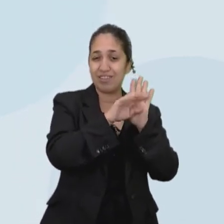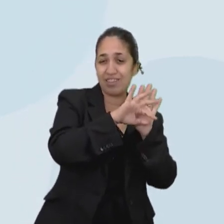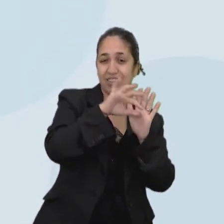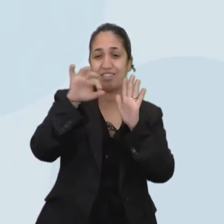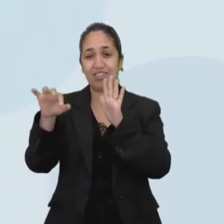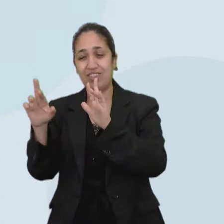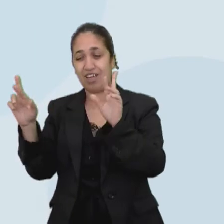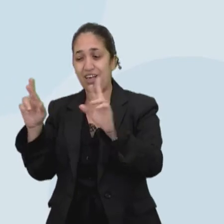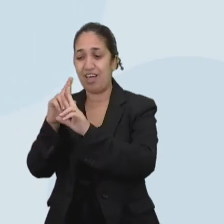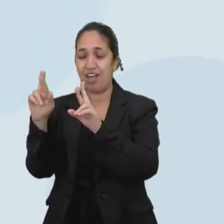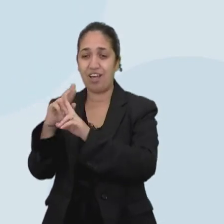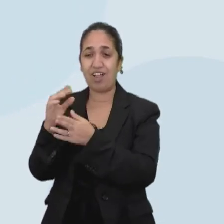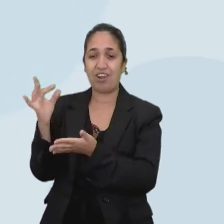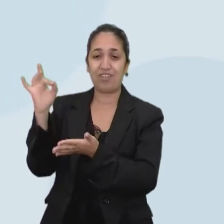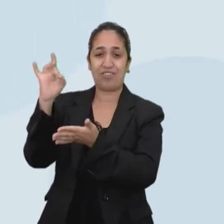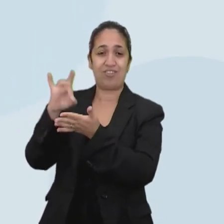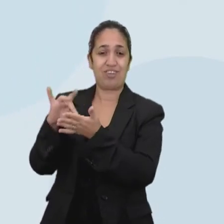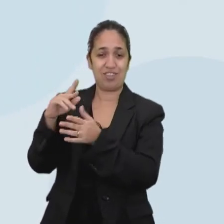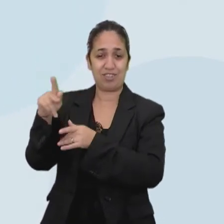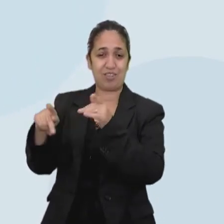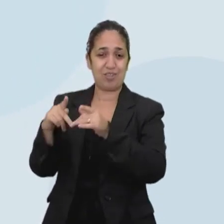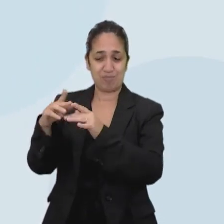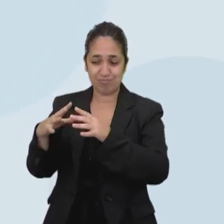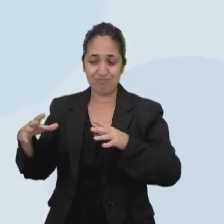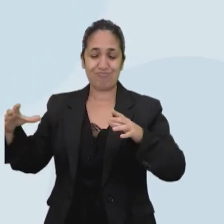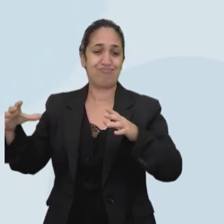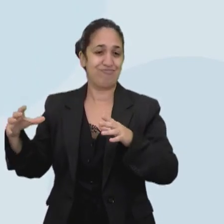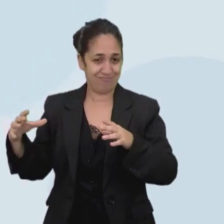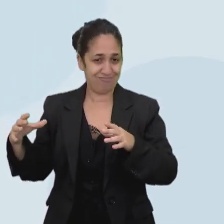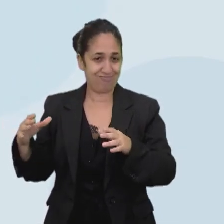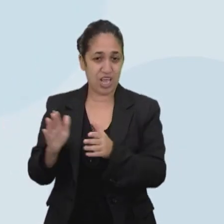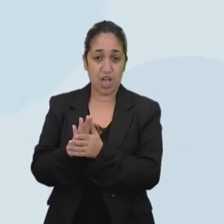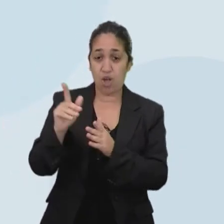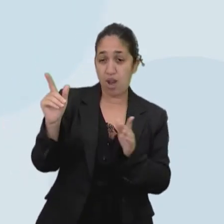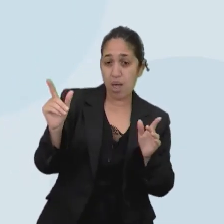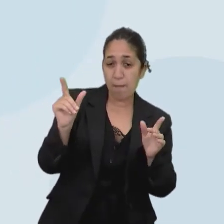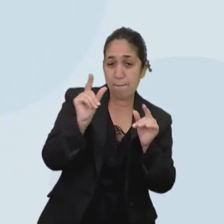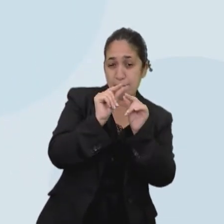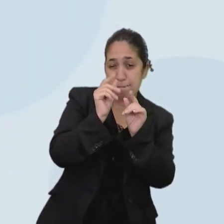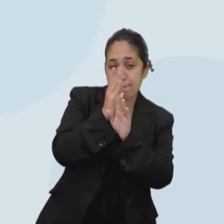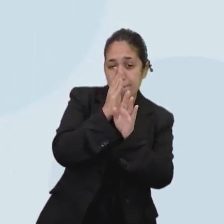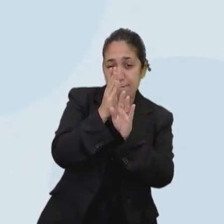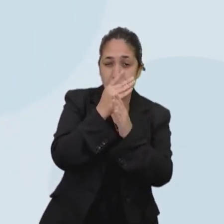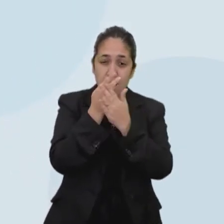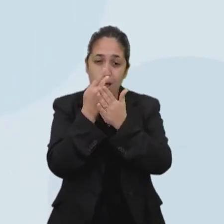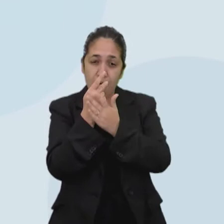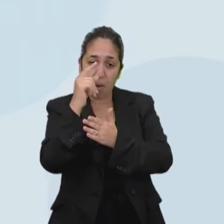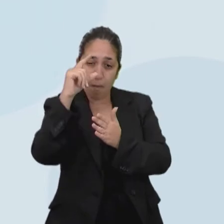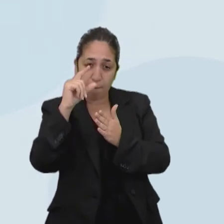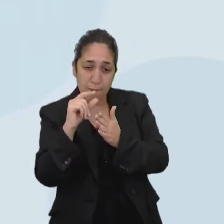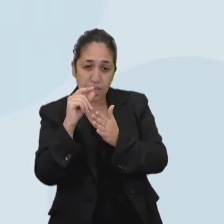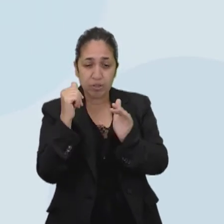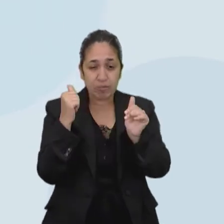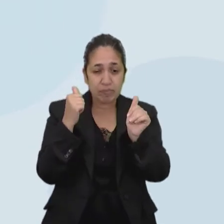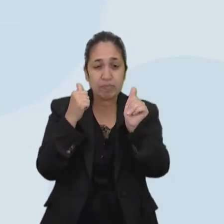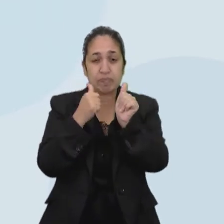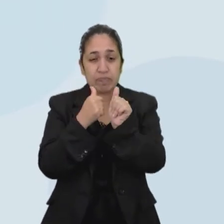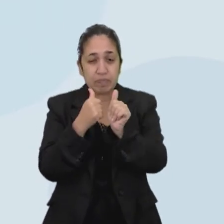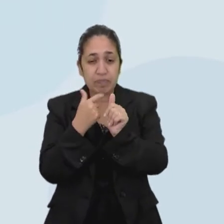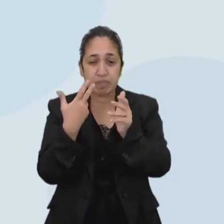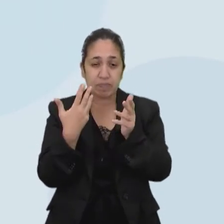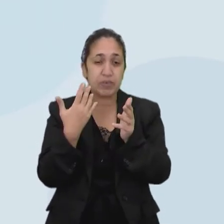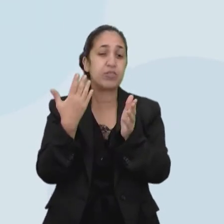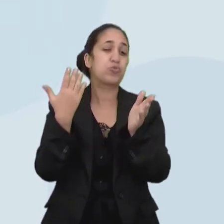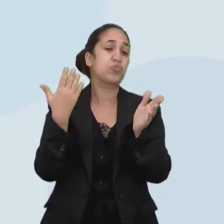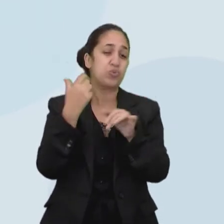relação ao possível valor real da população total. Quanto menor a margem de erro, lógico, mais próximo estará